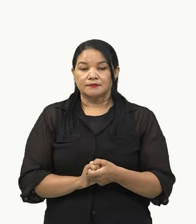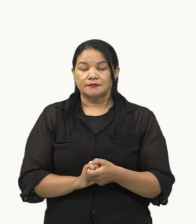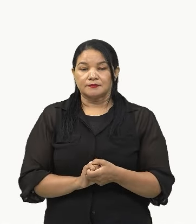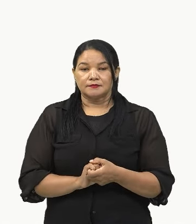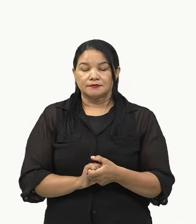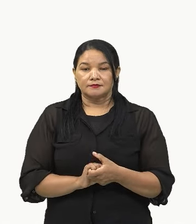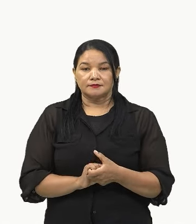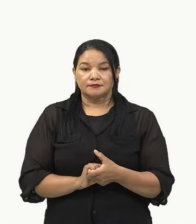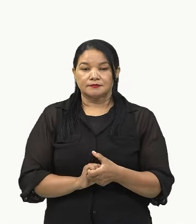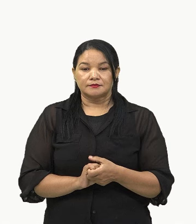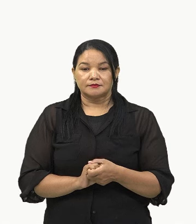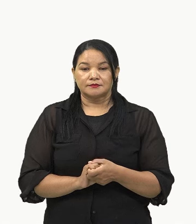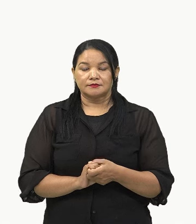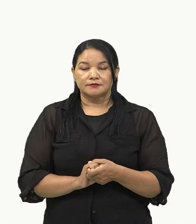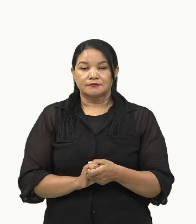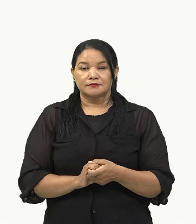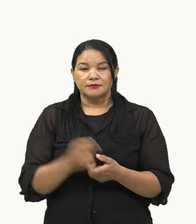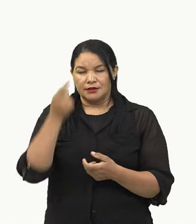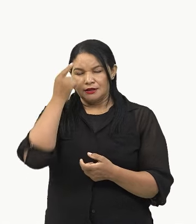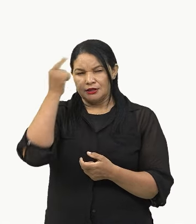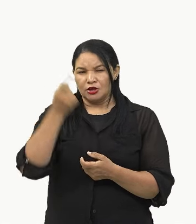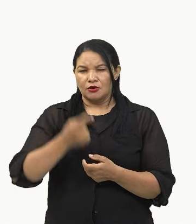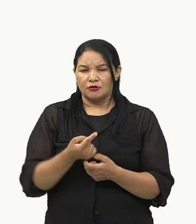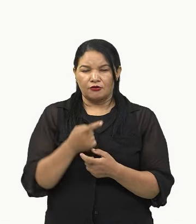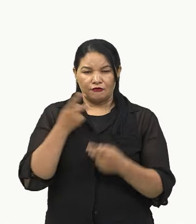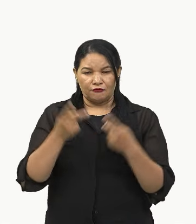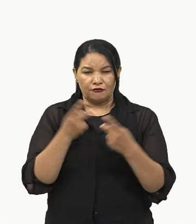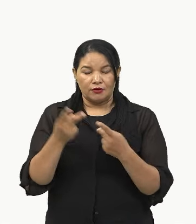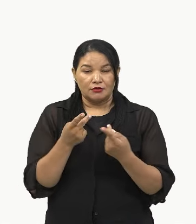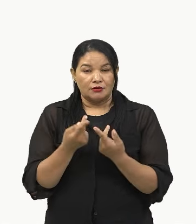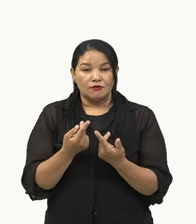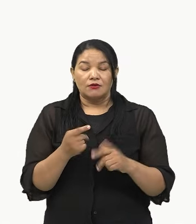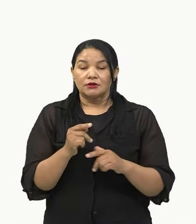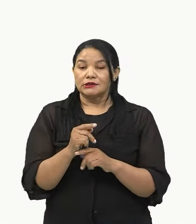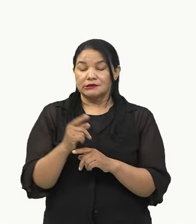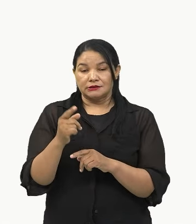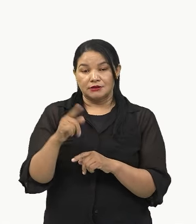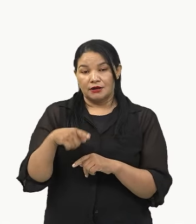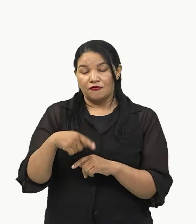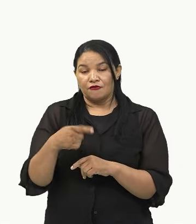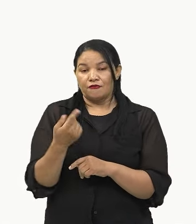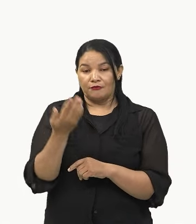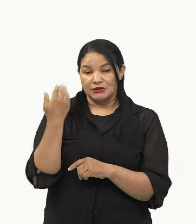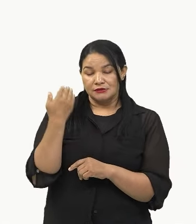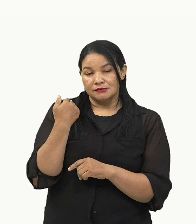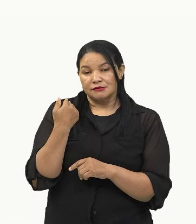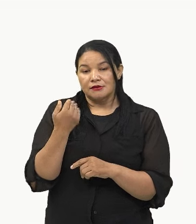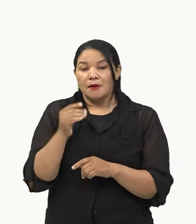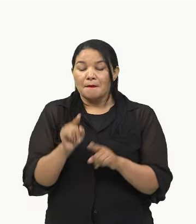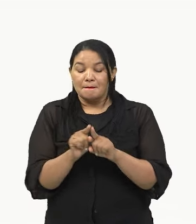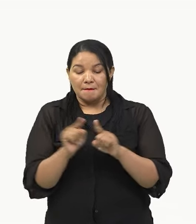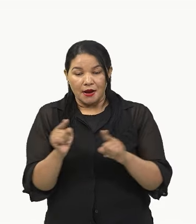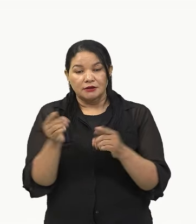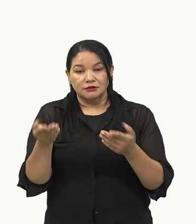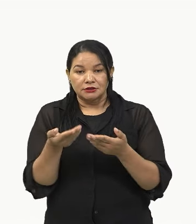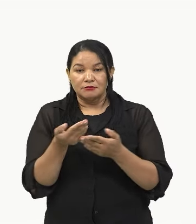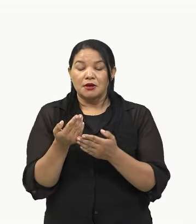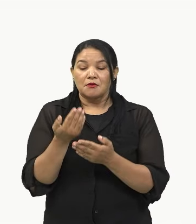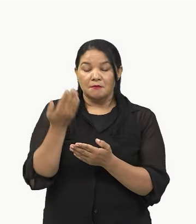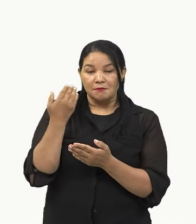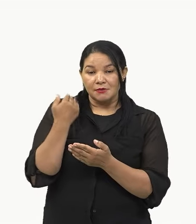forma parte. Lembra que a gente falou que, apesar de ser um pretérito, ele sempre vai se referir a ações do